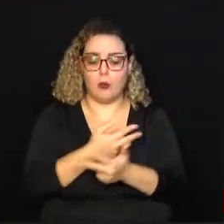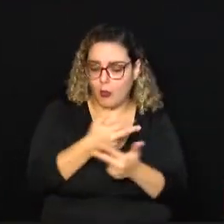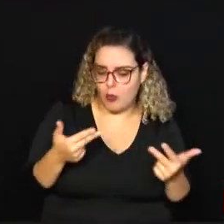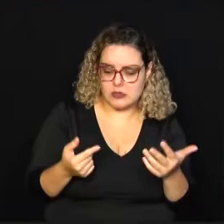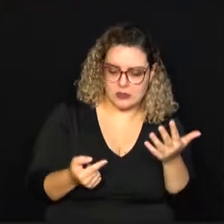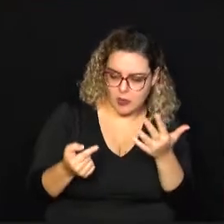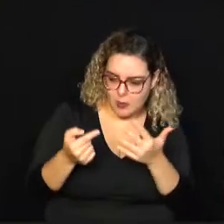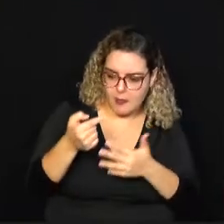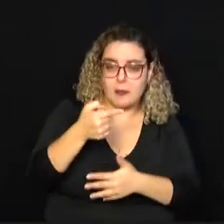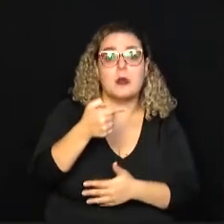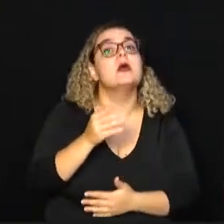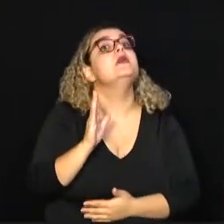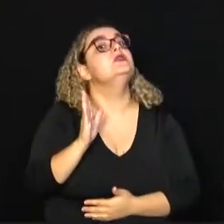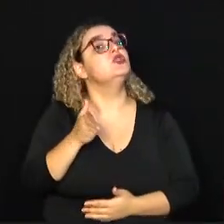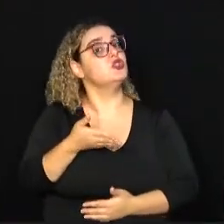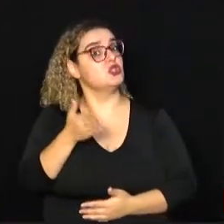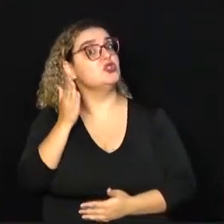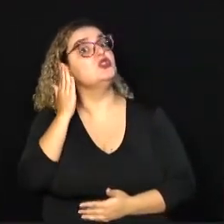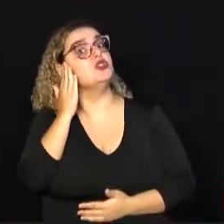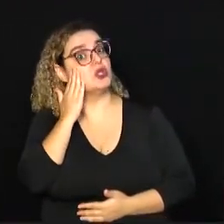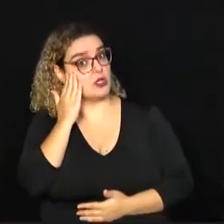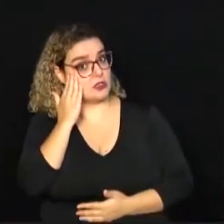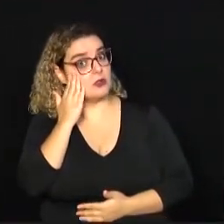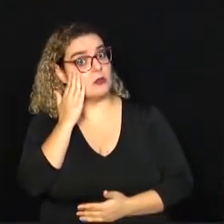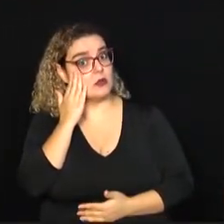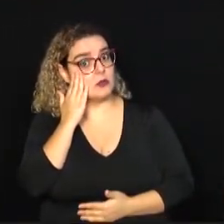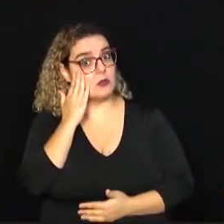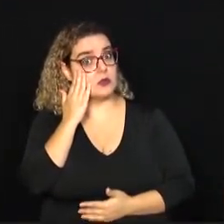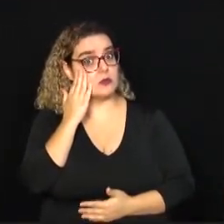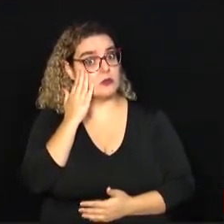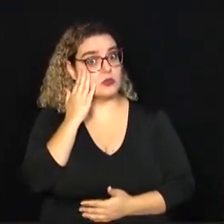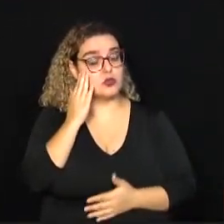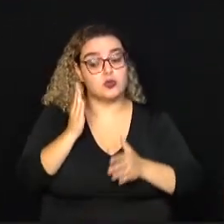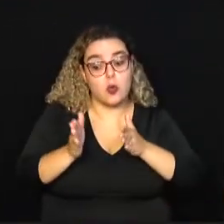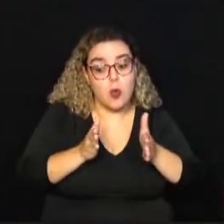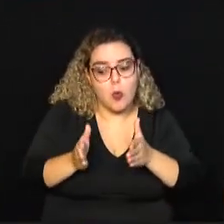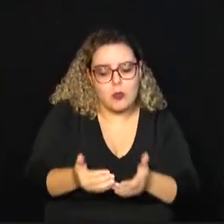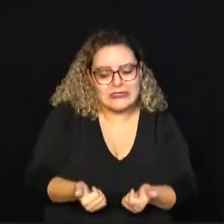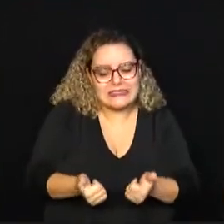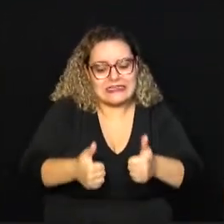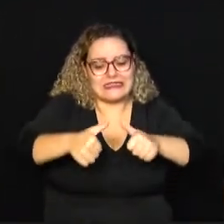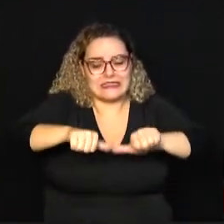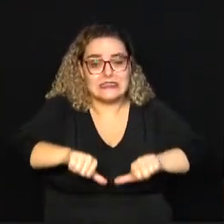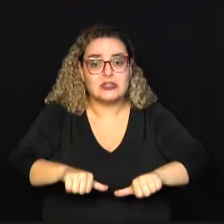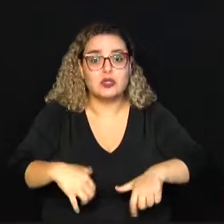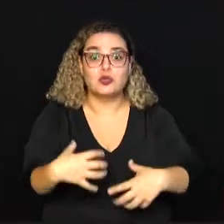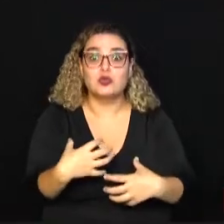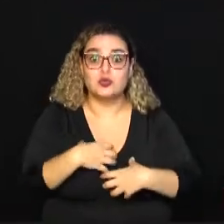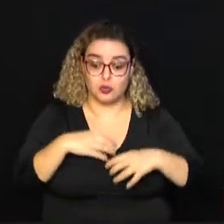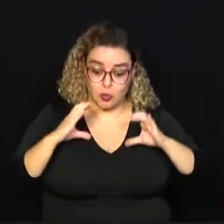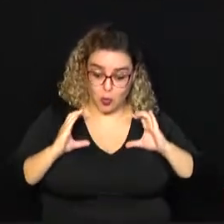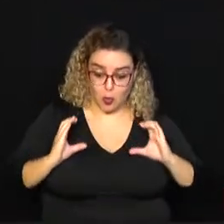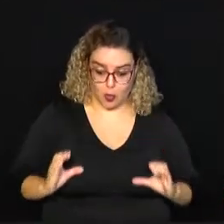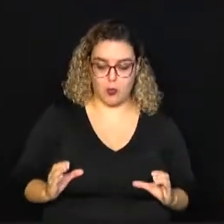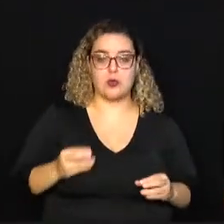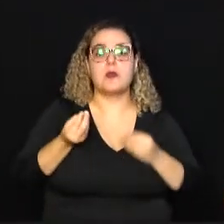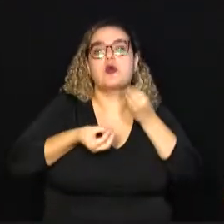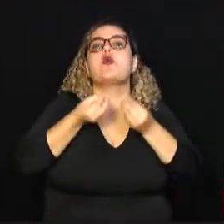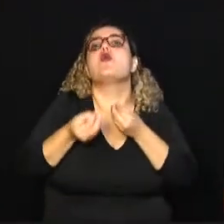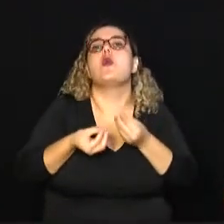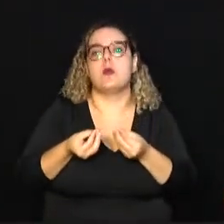sabemos a respeito do manejo da crise, né, da Covid-19, da pandemia, do comportamento do vírus, que